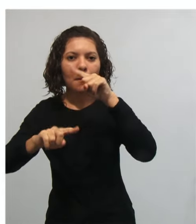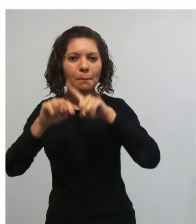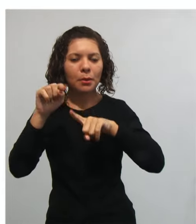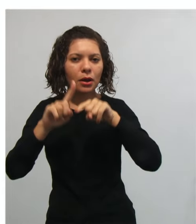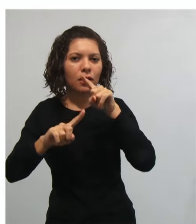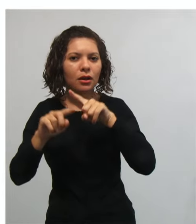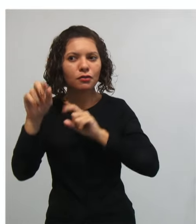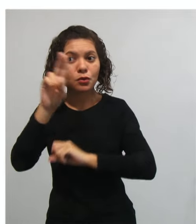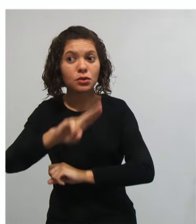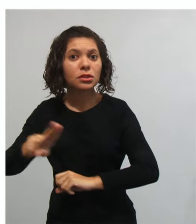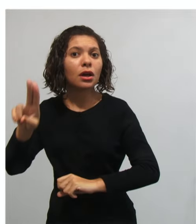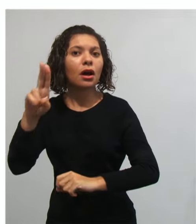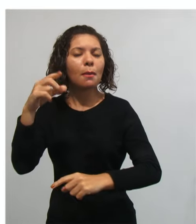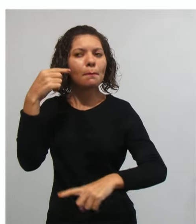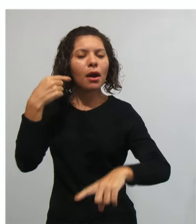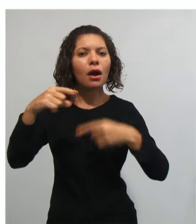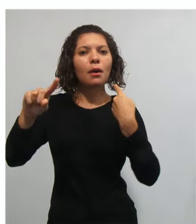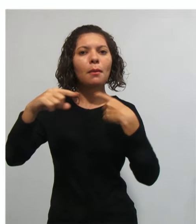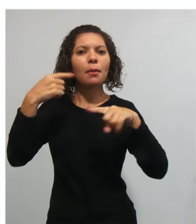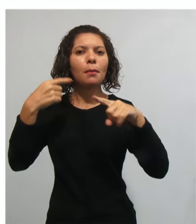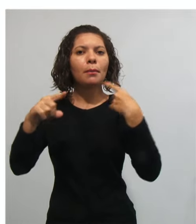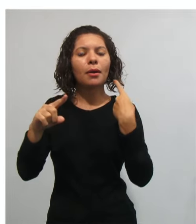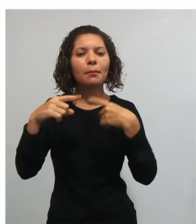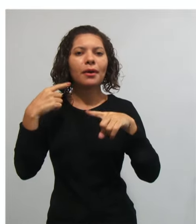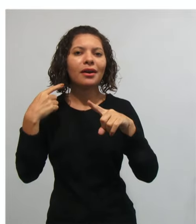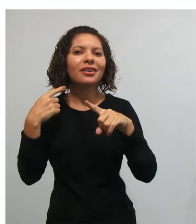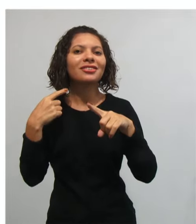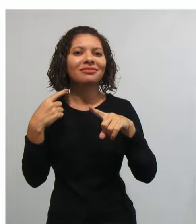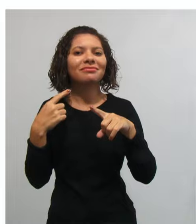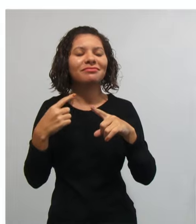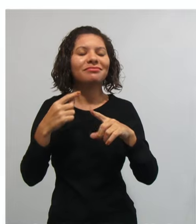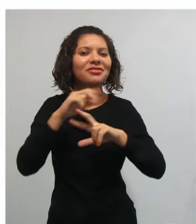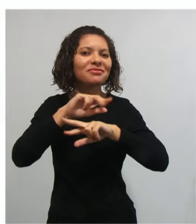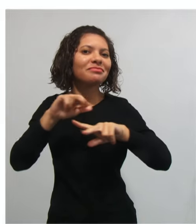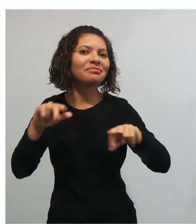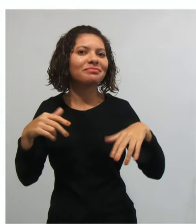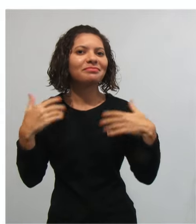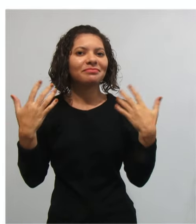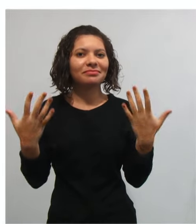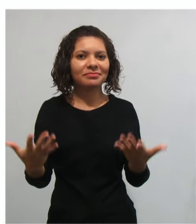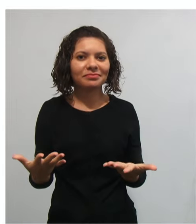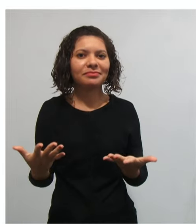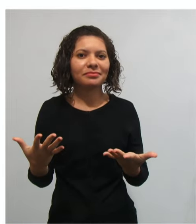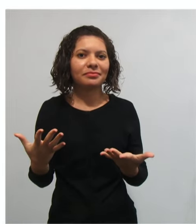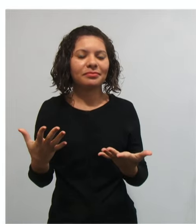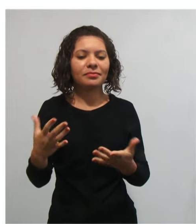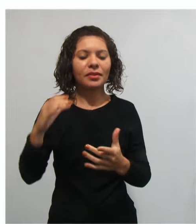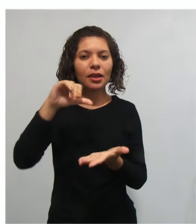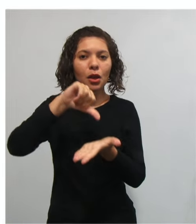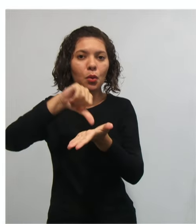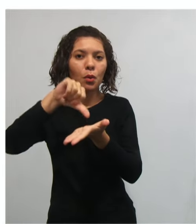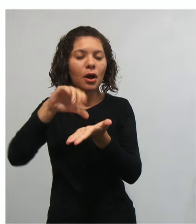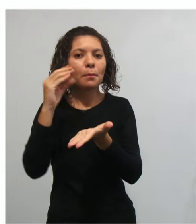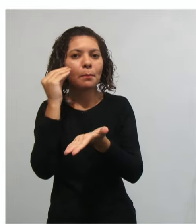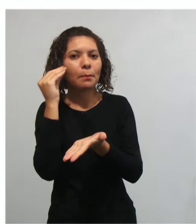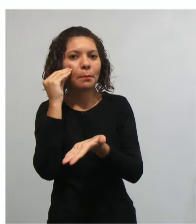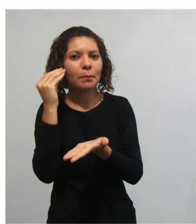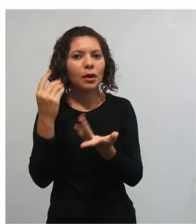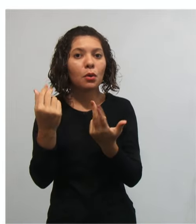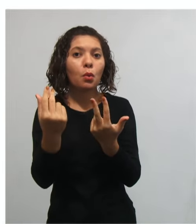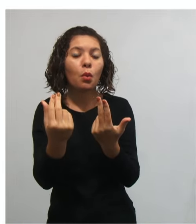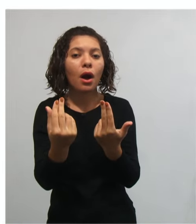objetos instrumentos musicais e acompanhar músicas de diversos ritmos então é o o mesmo campo de